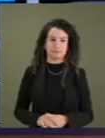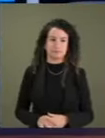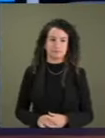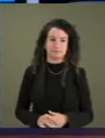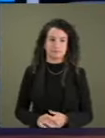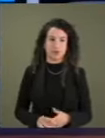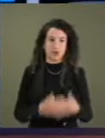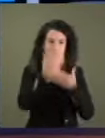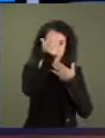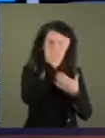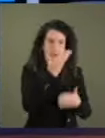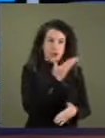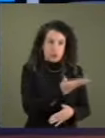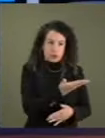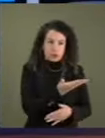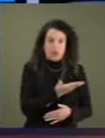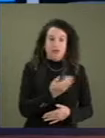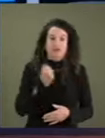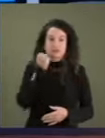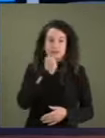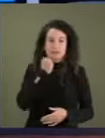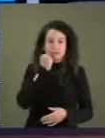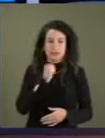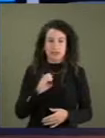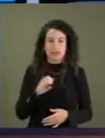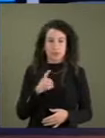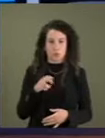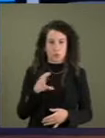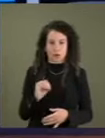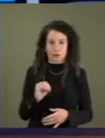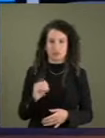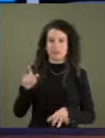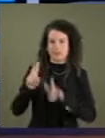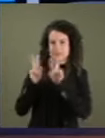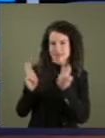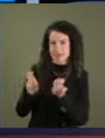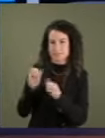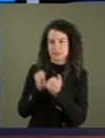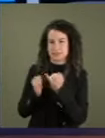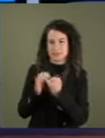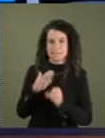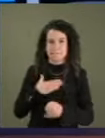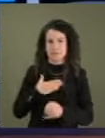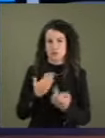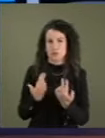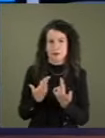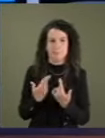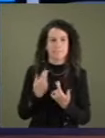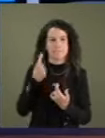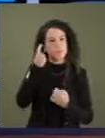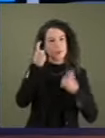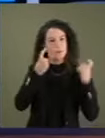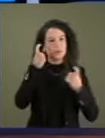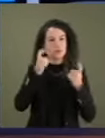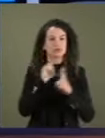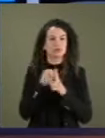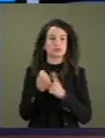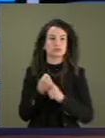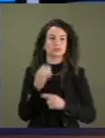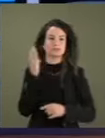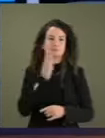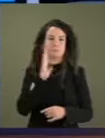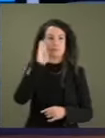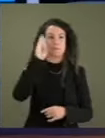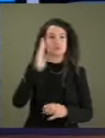Obrigado, senador Eduardo Girão. Tema semelhante, com a mesma preocupação. sociedade brasileira, principalmente os jovens desse